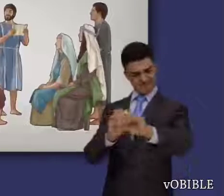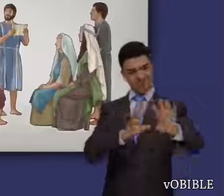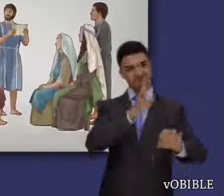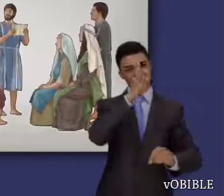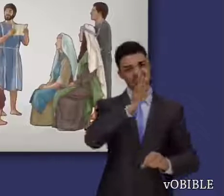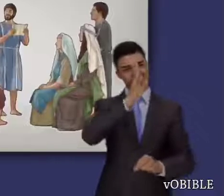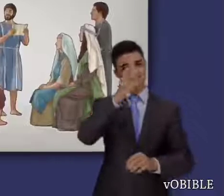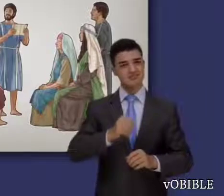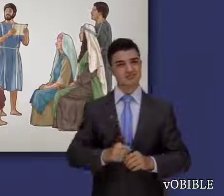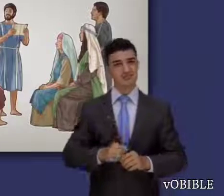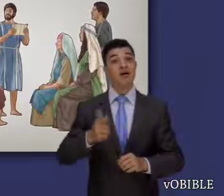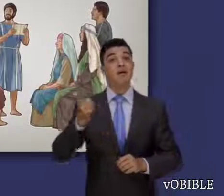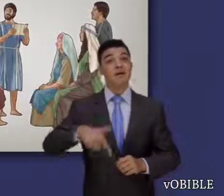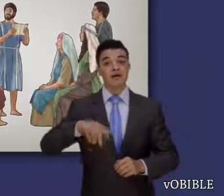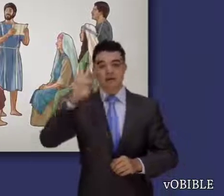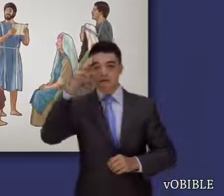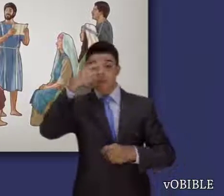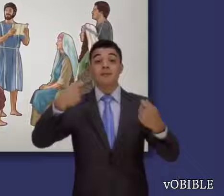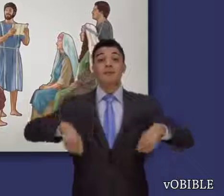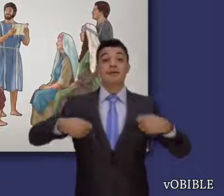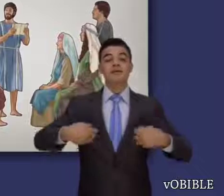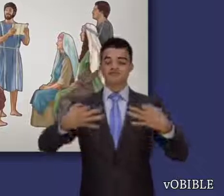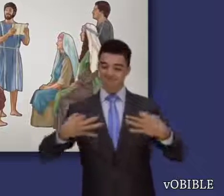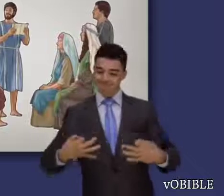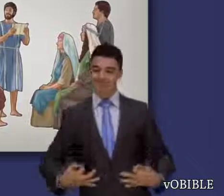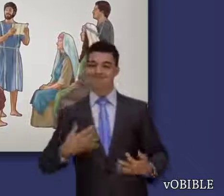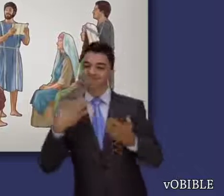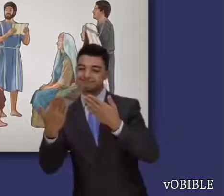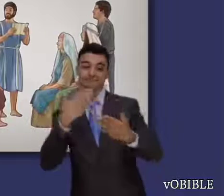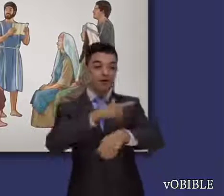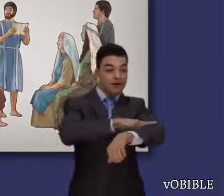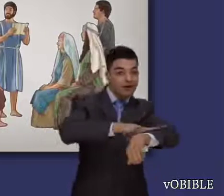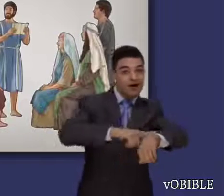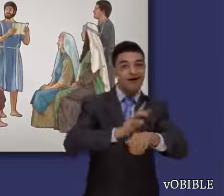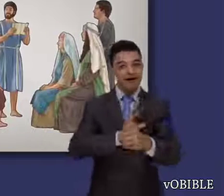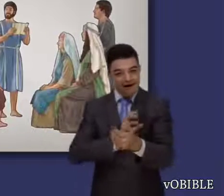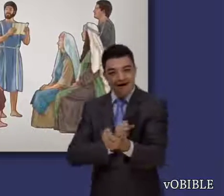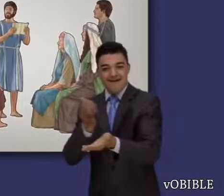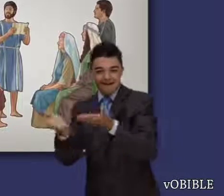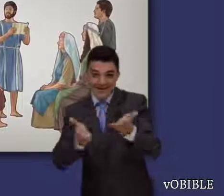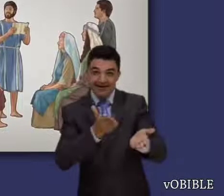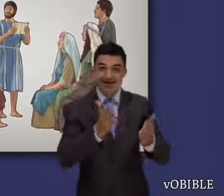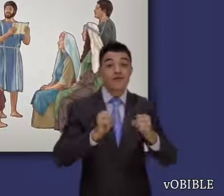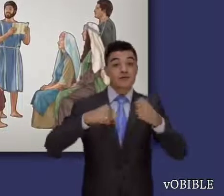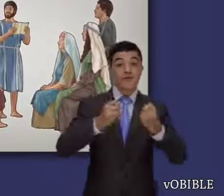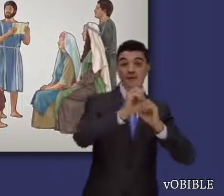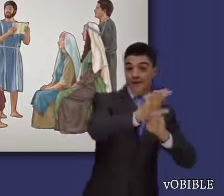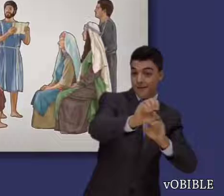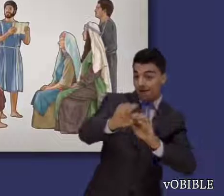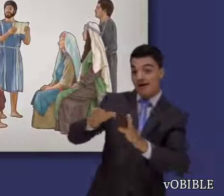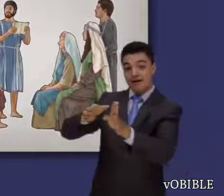bom exemplo no falar, na conduta e no amor. Timóteo devia continuar a se aplicar à